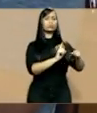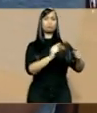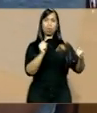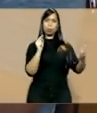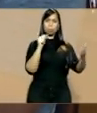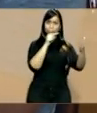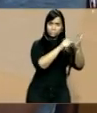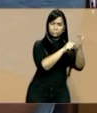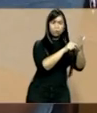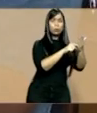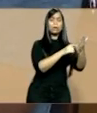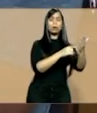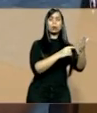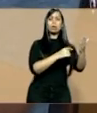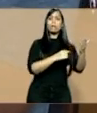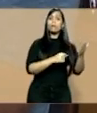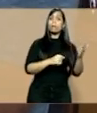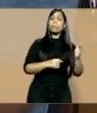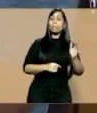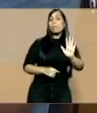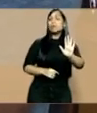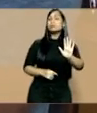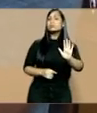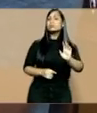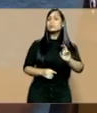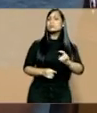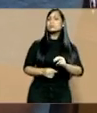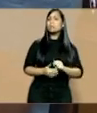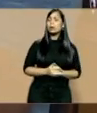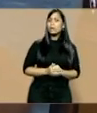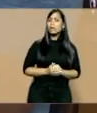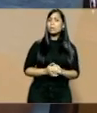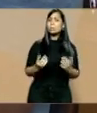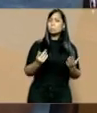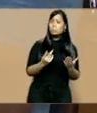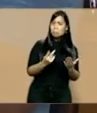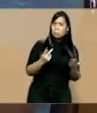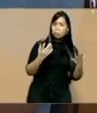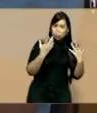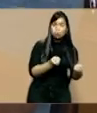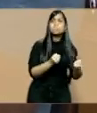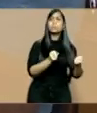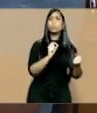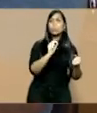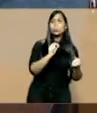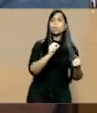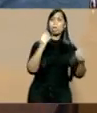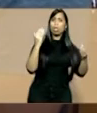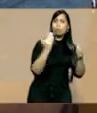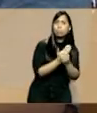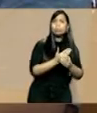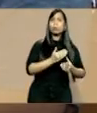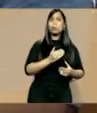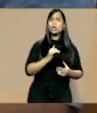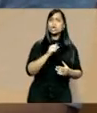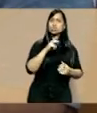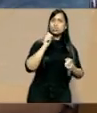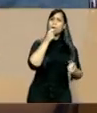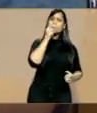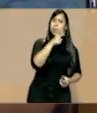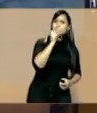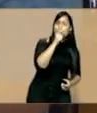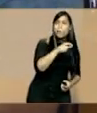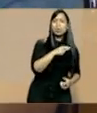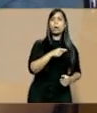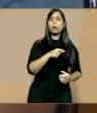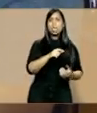denúncia. Só que aí a gente conseguiu a denúncia como injúria racial e